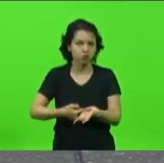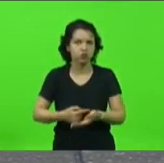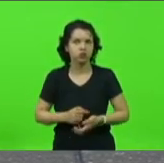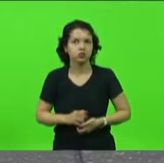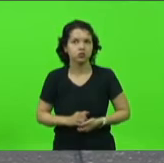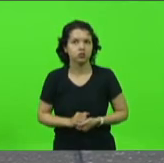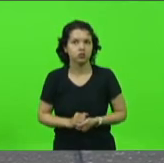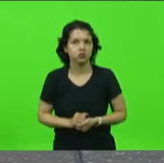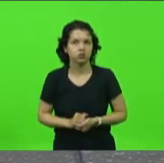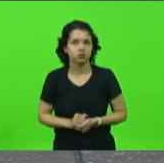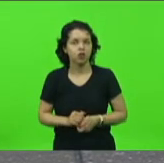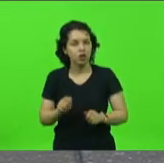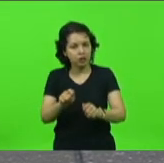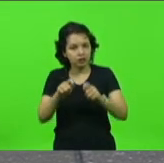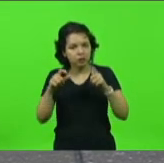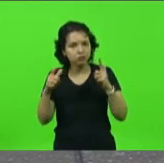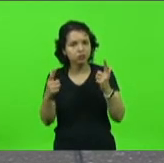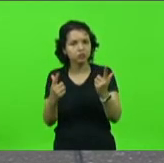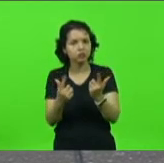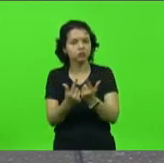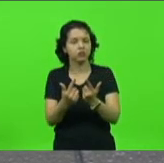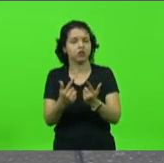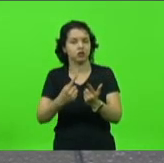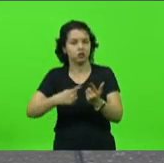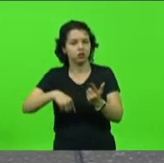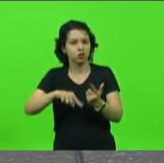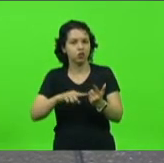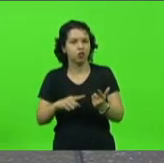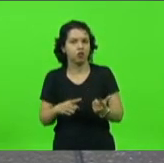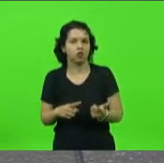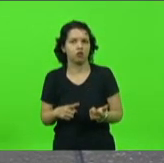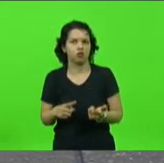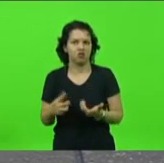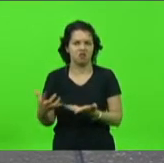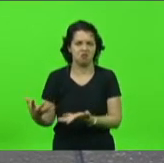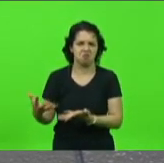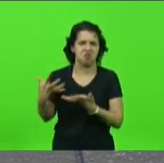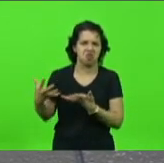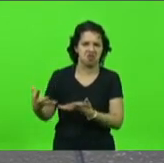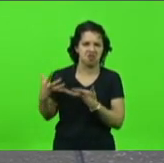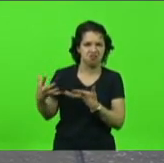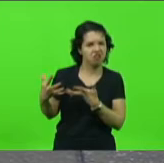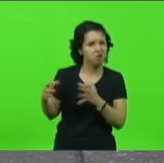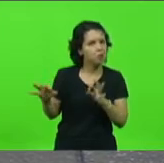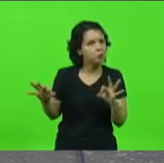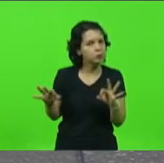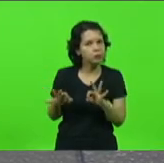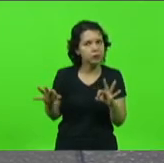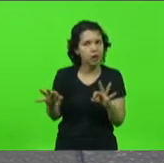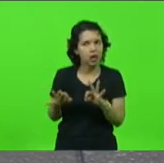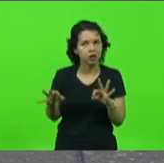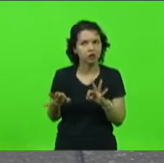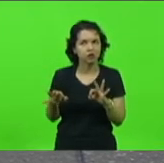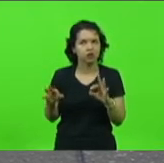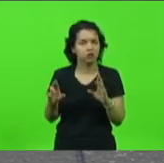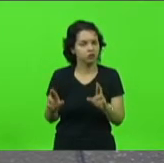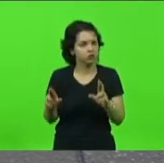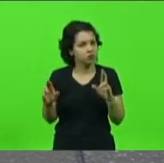veio para a Assembleia, eu não sofri pressão de ninguém. Aliás, ao contrário.